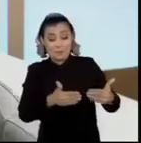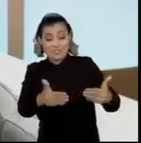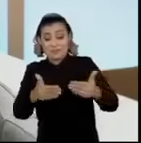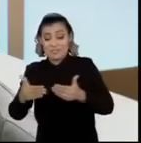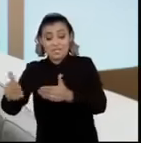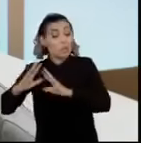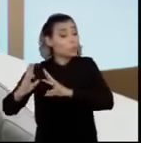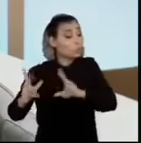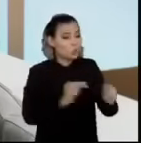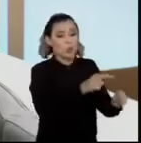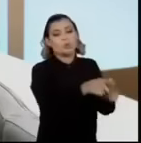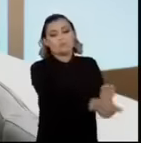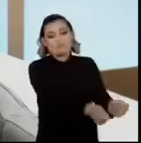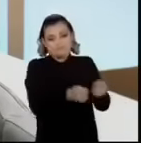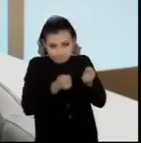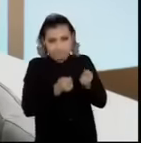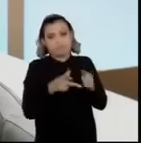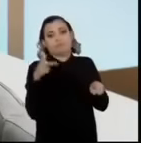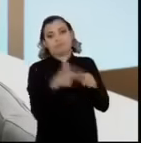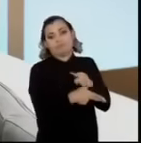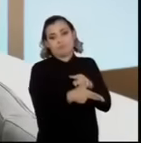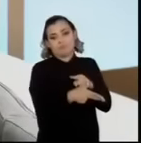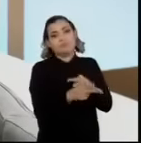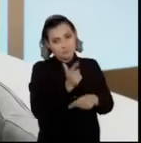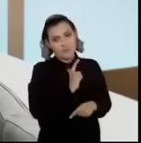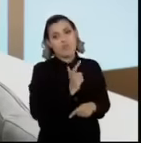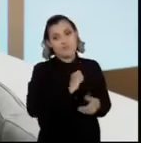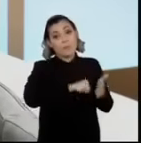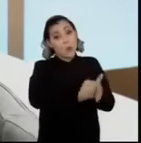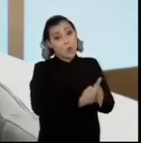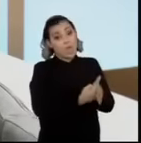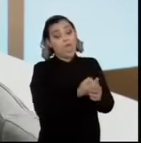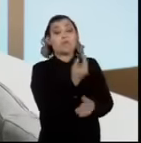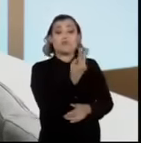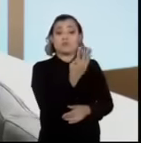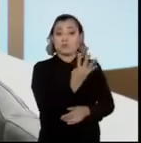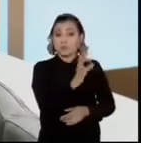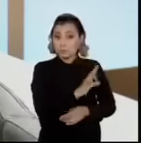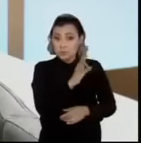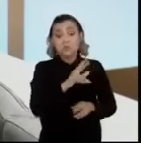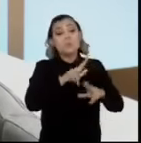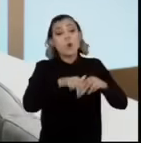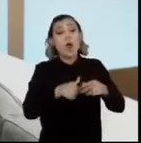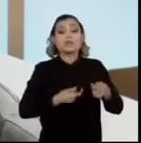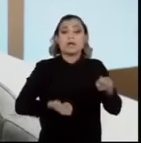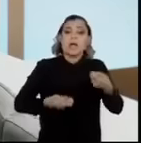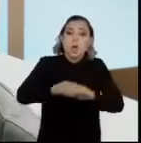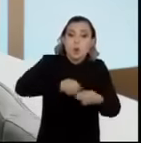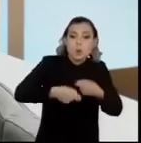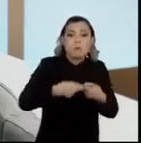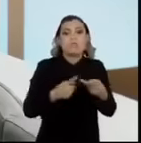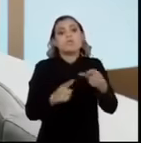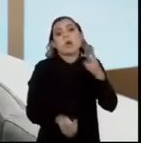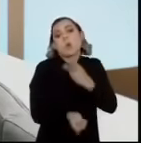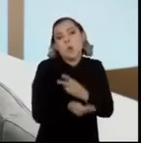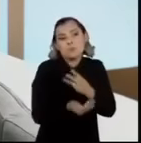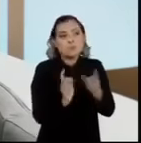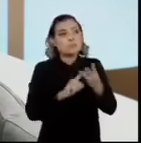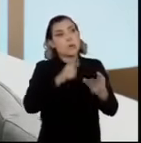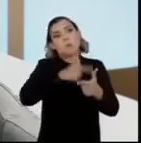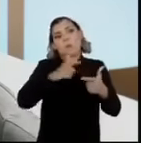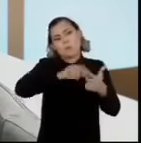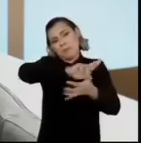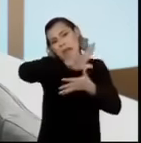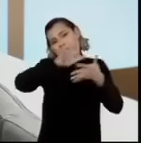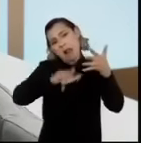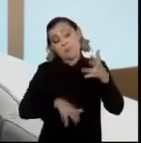cortes orçamentários que decorrem de um problema econômico, de desequilíbrio, de má gestão, de corrupção, seja lá qual for o motivo,